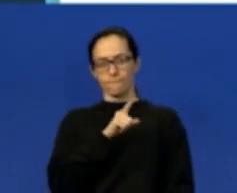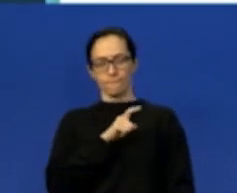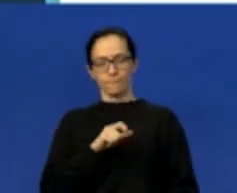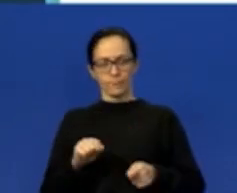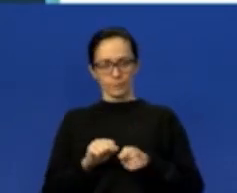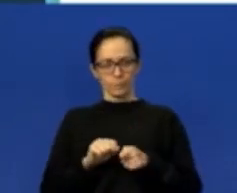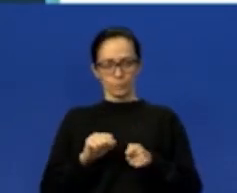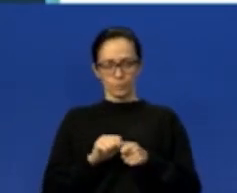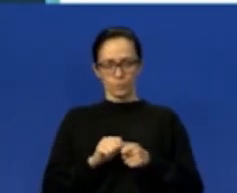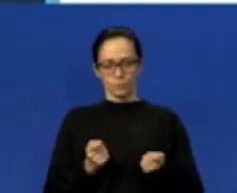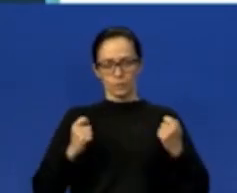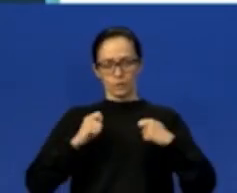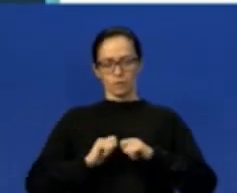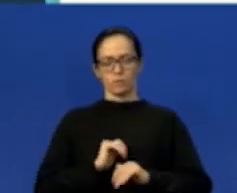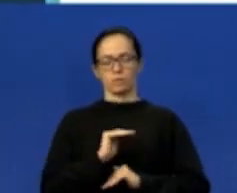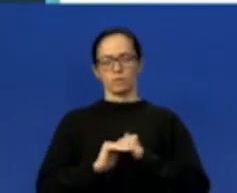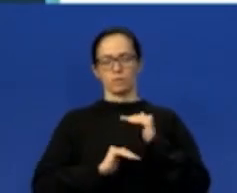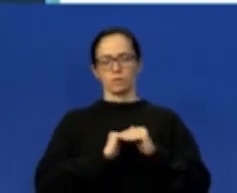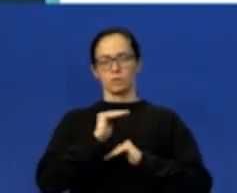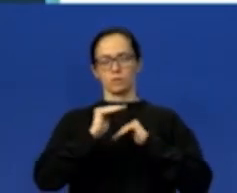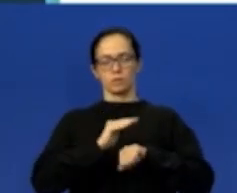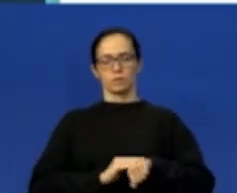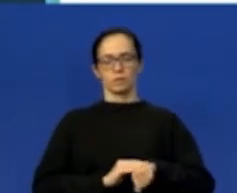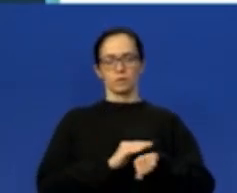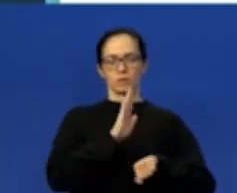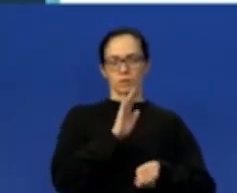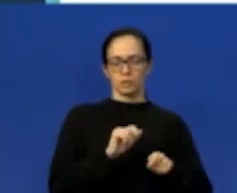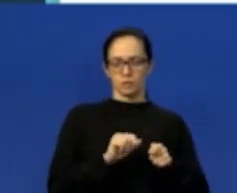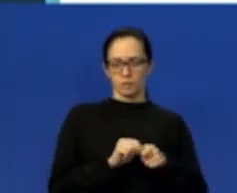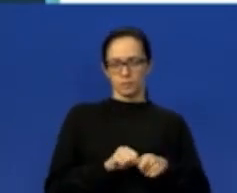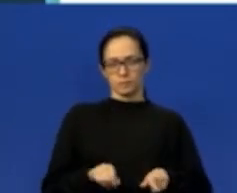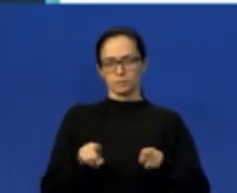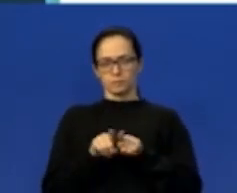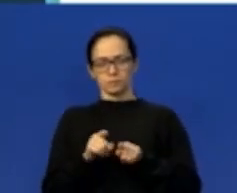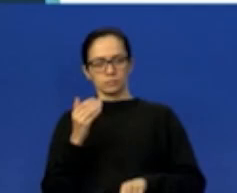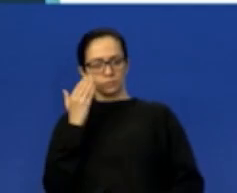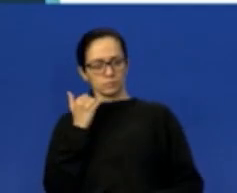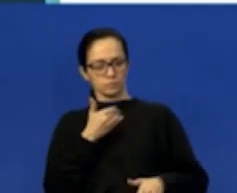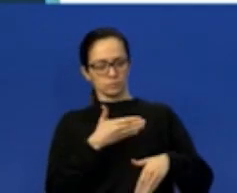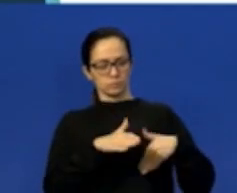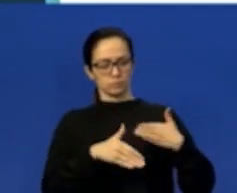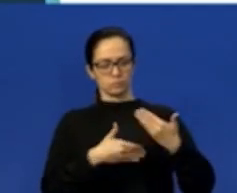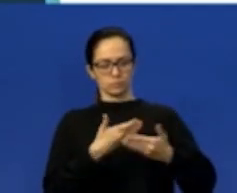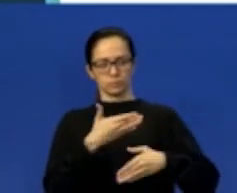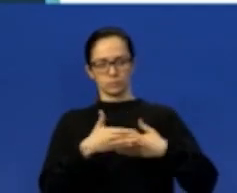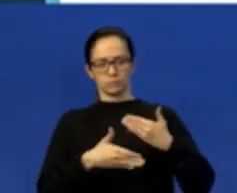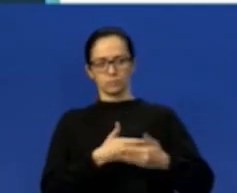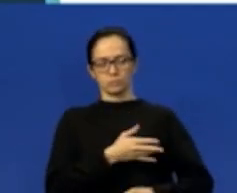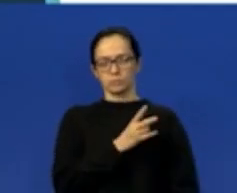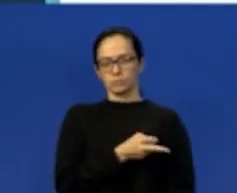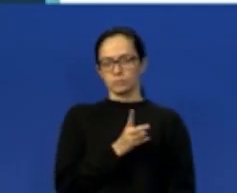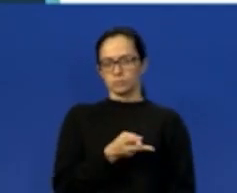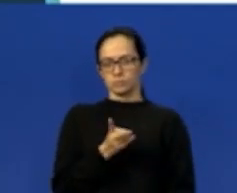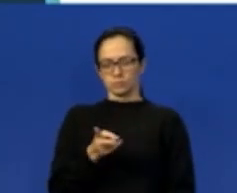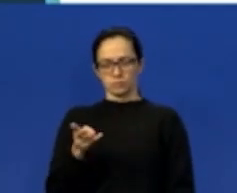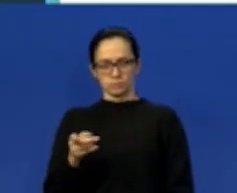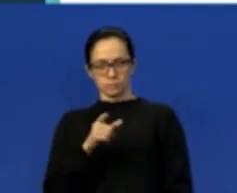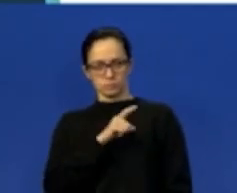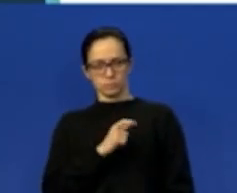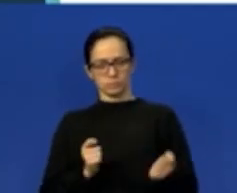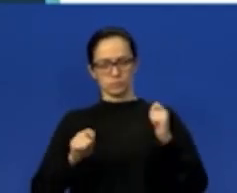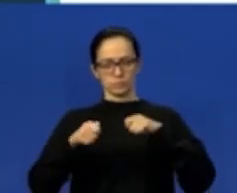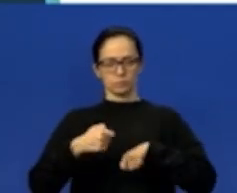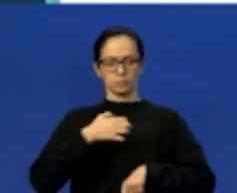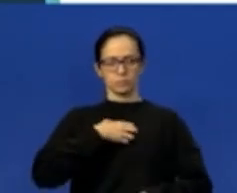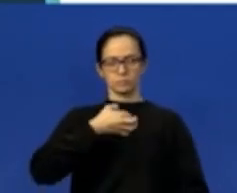ejeção do volume de sangue, tá? E você tem uma movimentação física intermitente. Isso é uma característica de